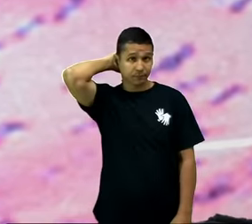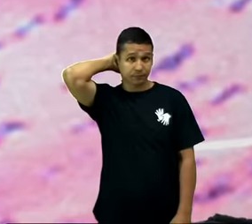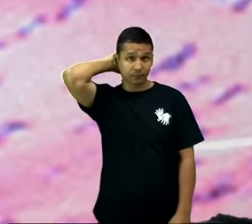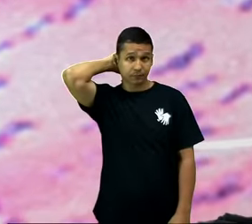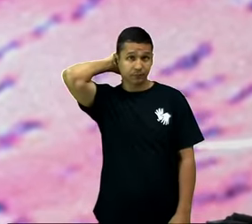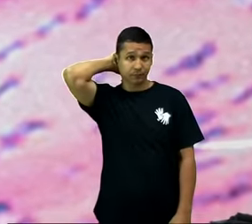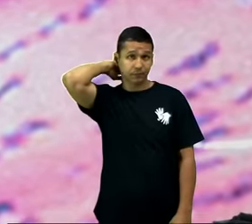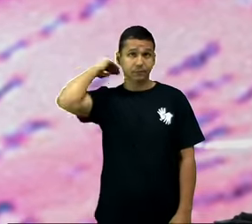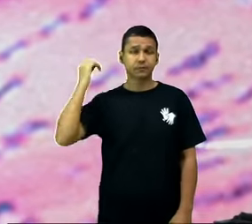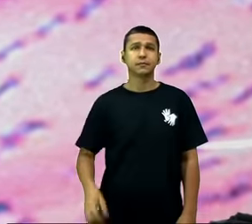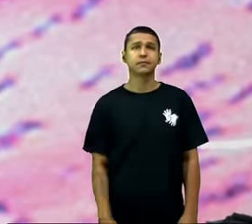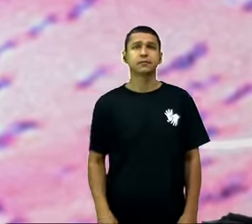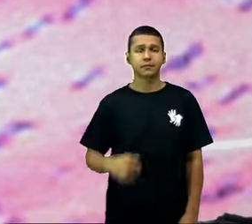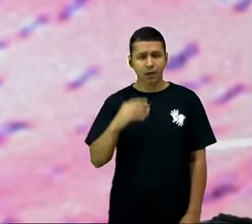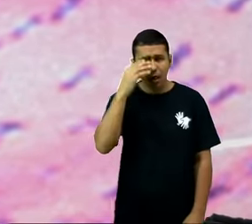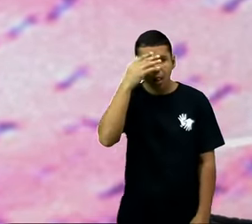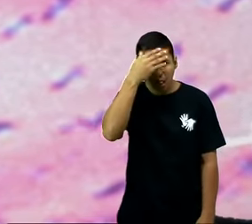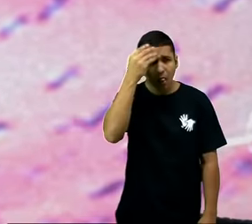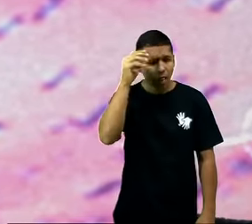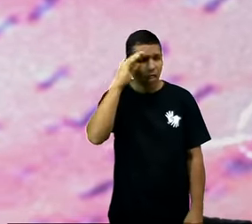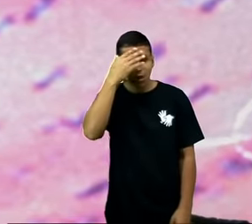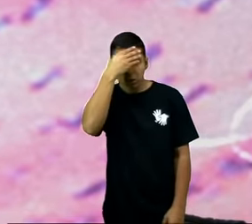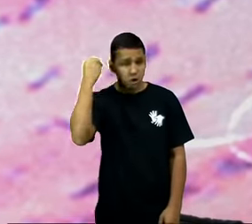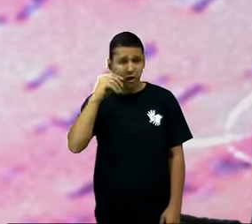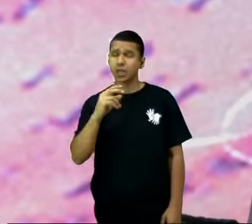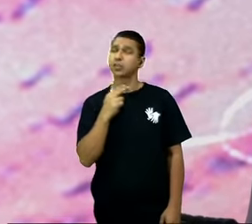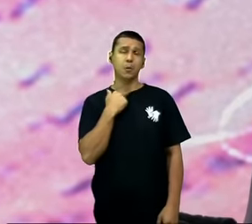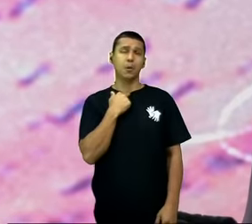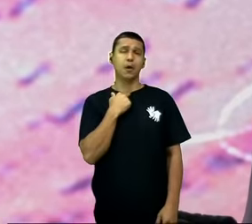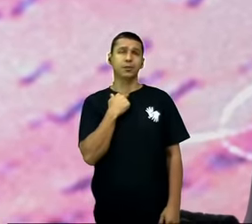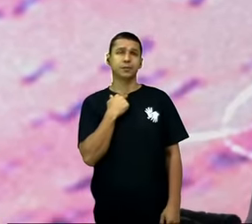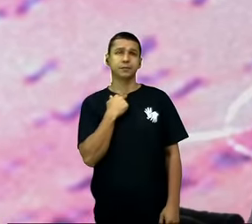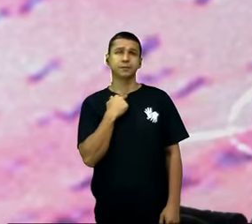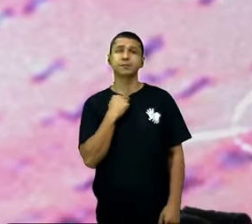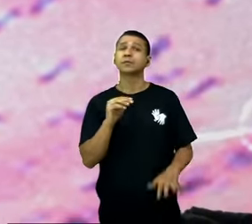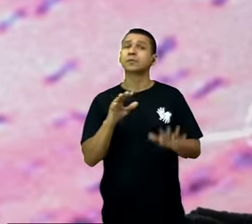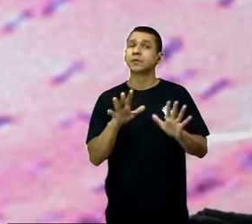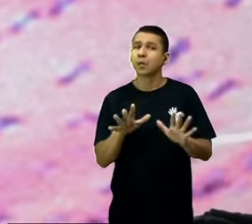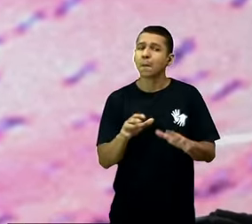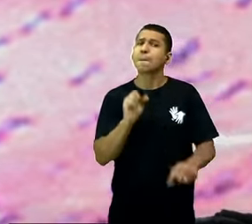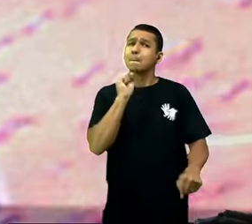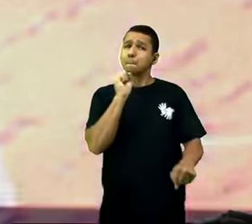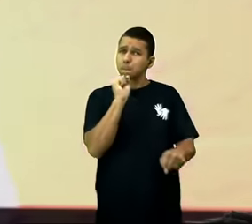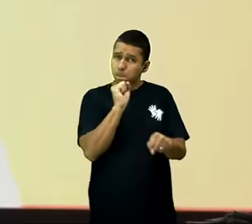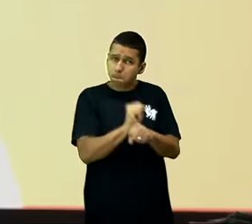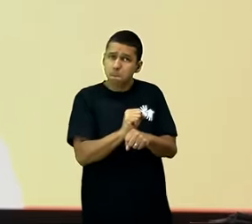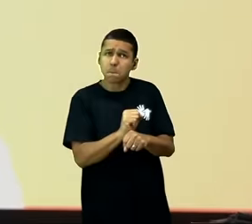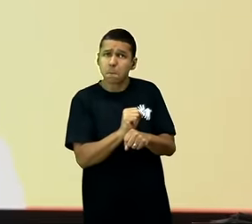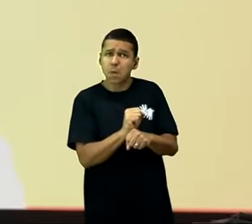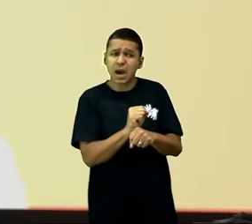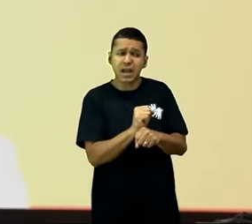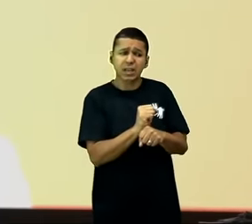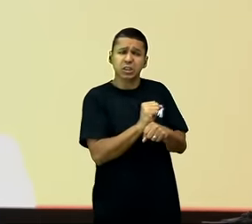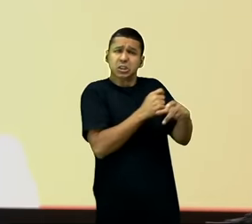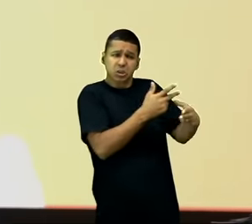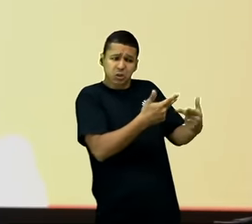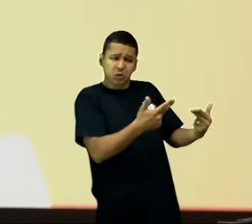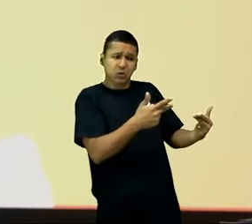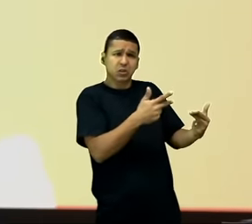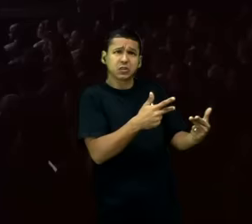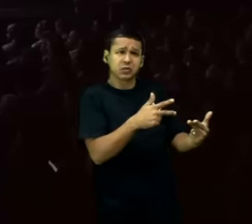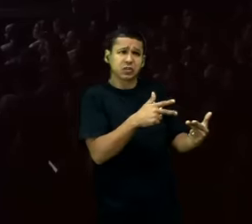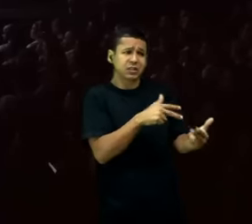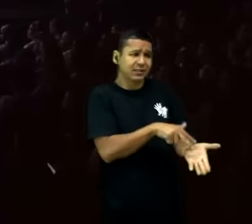Então guarda isso aqui para você não esquecer nunca mais. Para de tentar manter de pé aquilo que você construiu na sua própria vontade, fora da agenda de